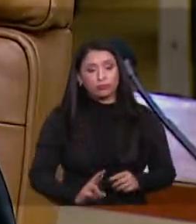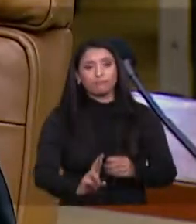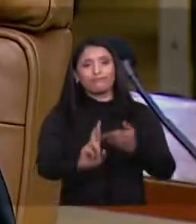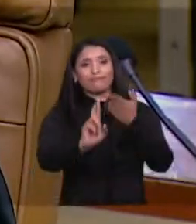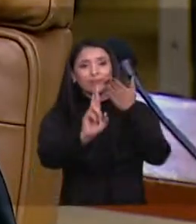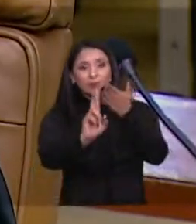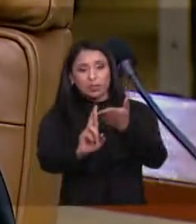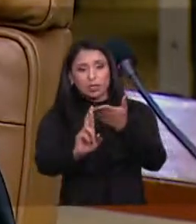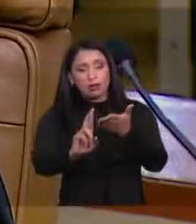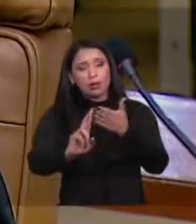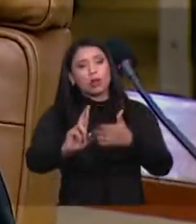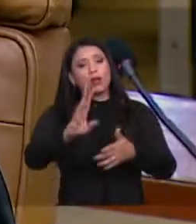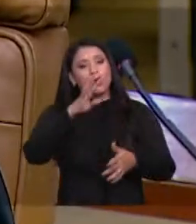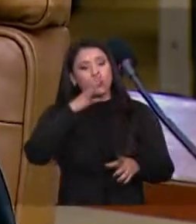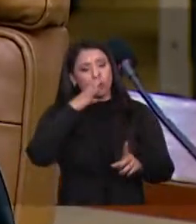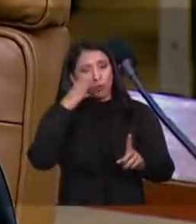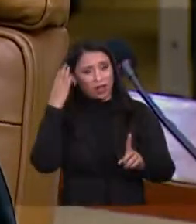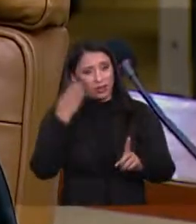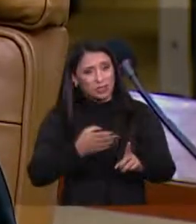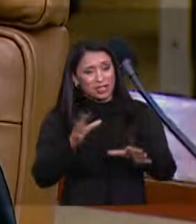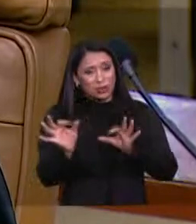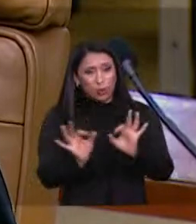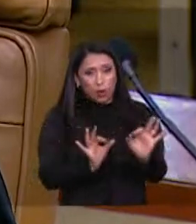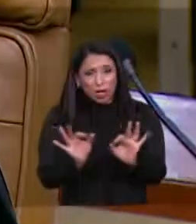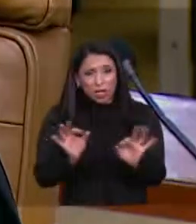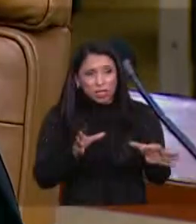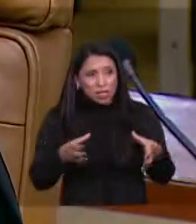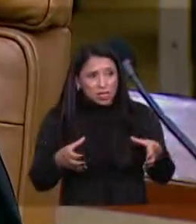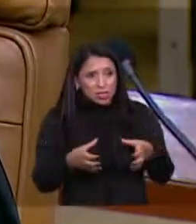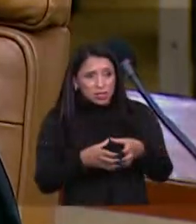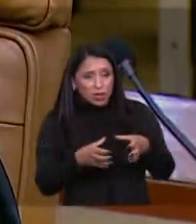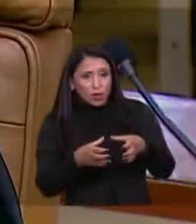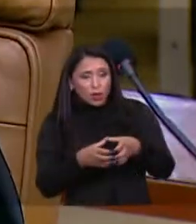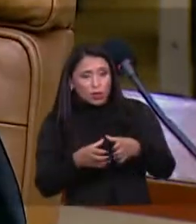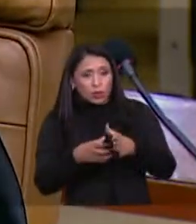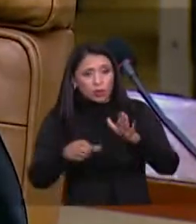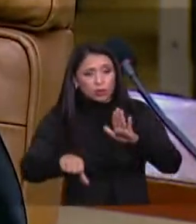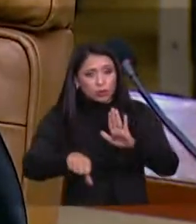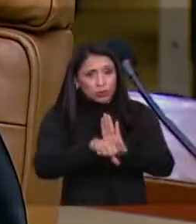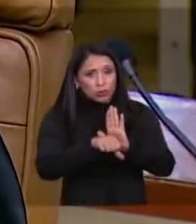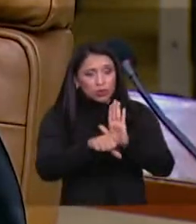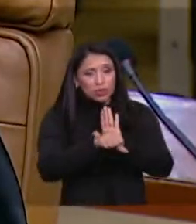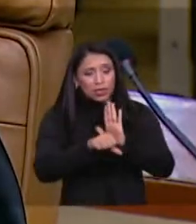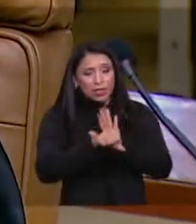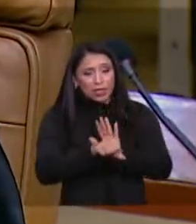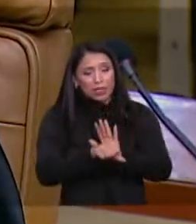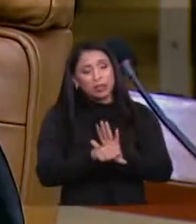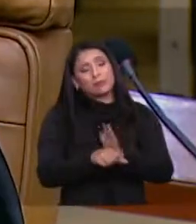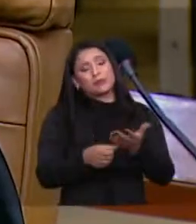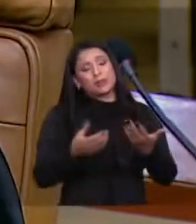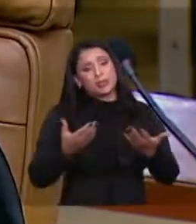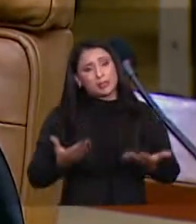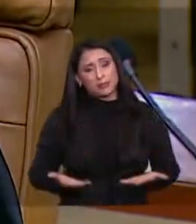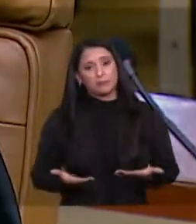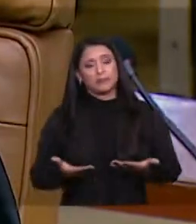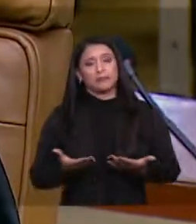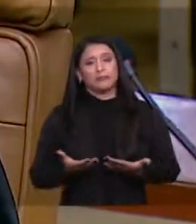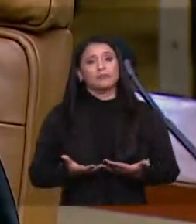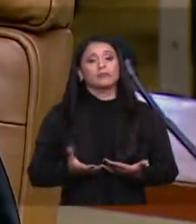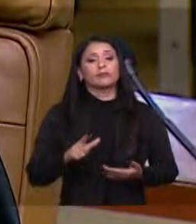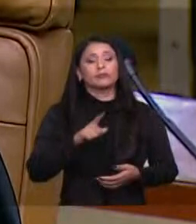exercido pelo acusado na organização e direção da atividade dos demais envolvidos nas práticas delitivas